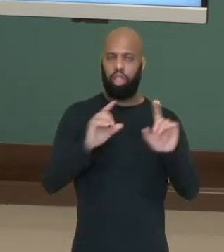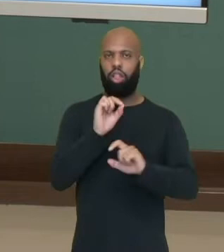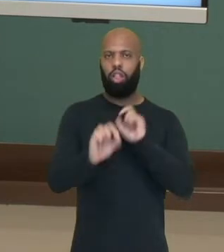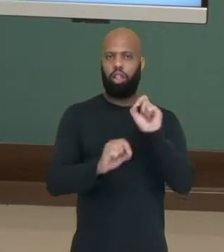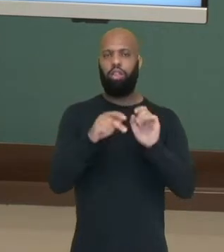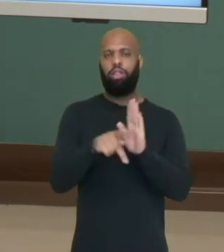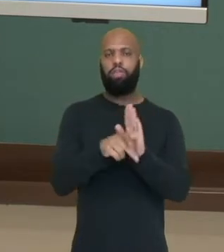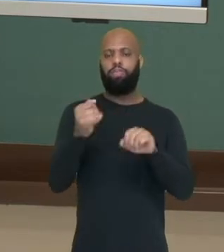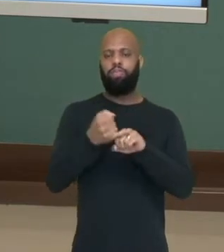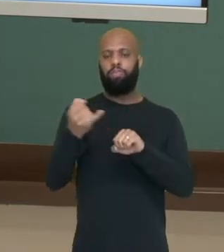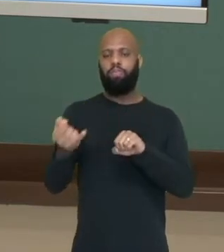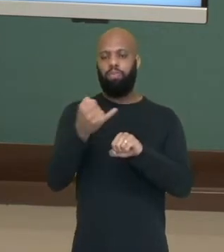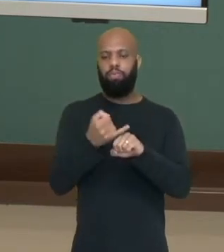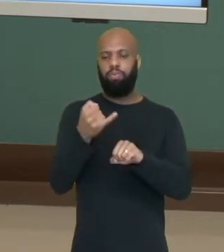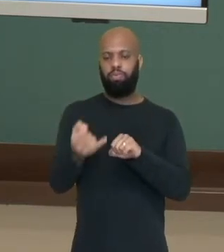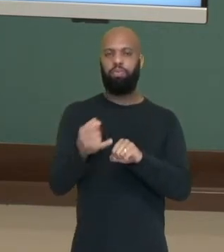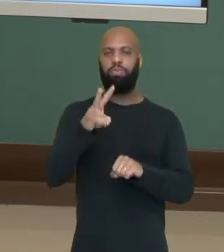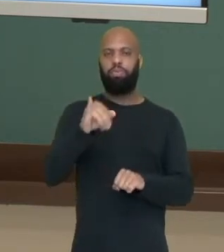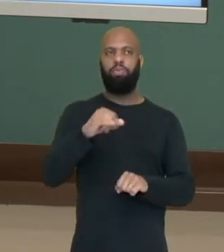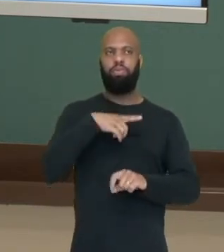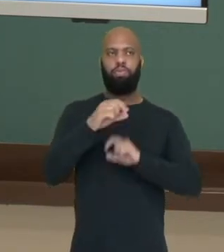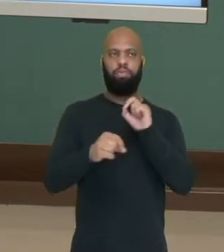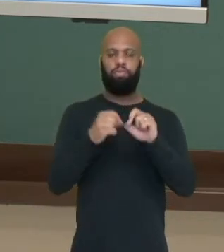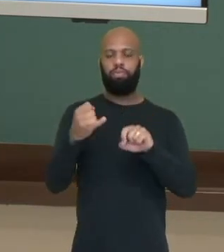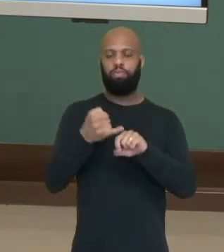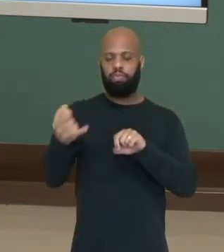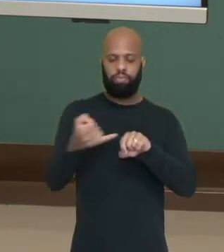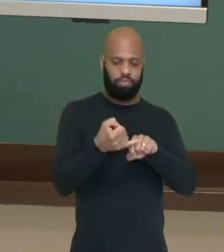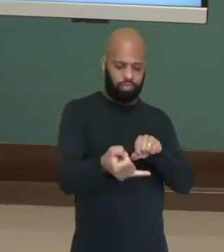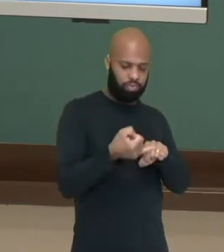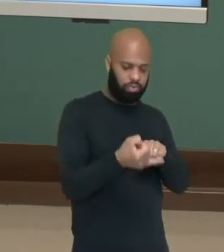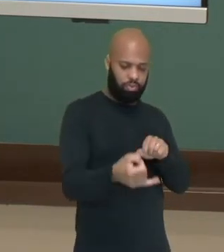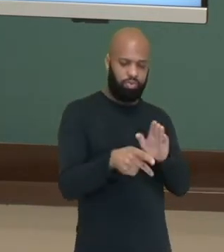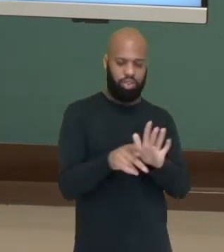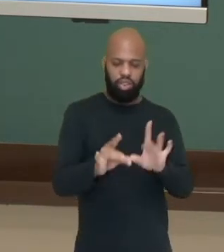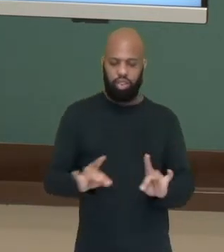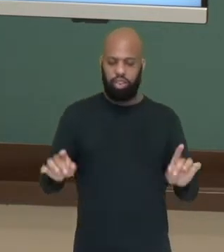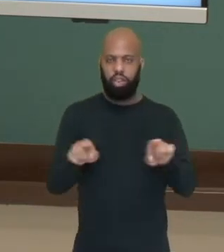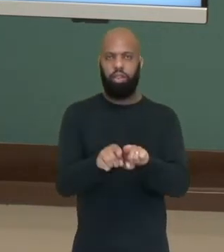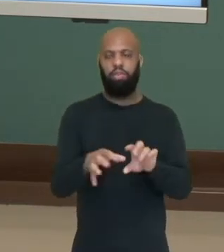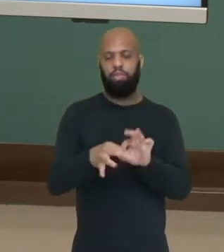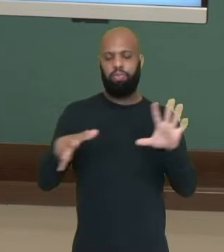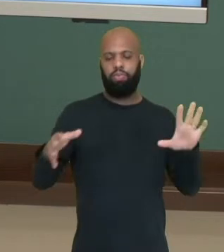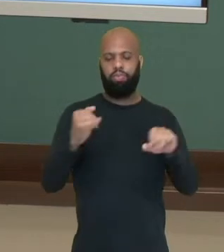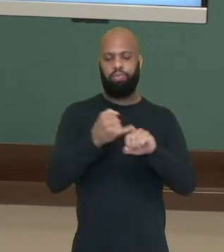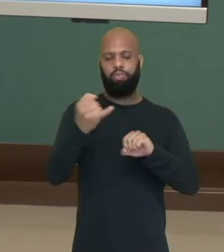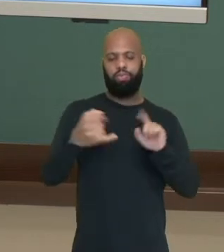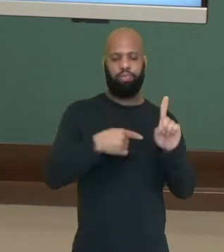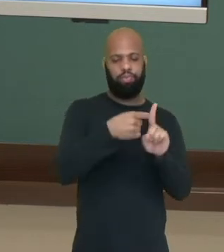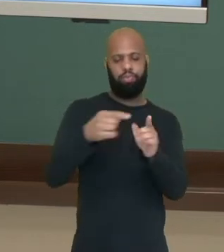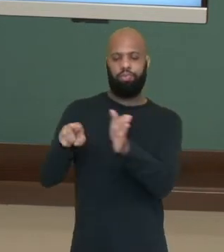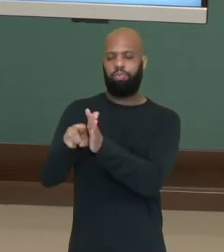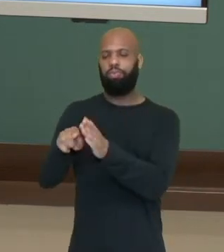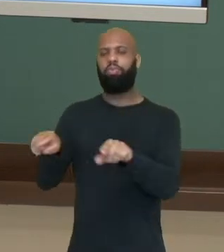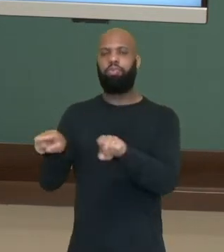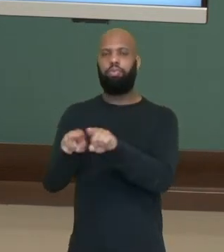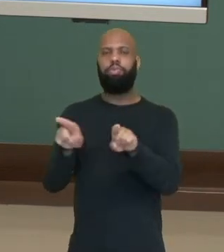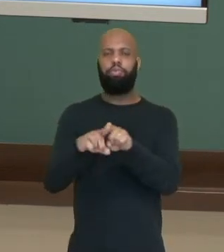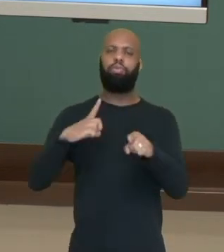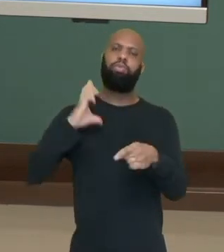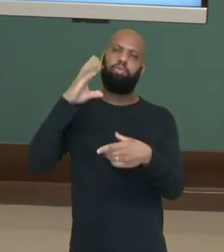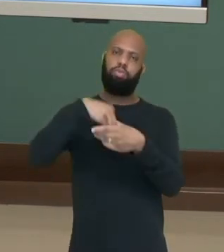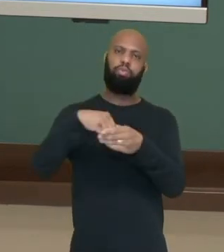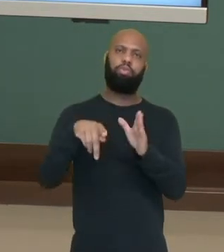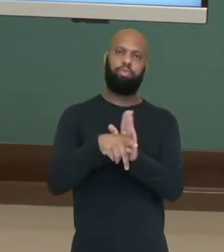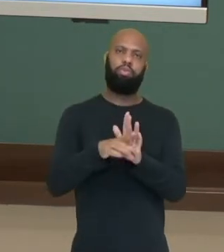substâncias iônicas, que vão sofrer a ionização e a liberação aí dos íons positivos e negativos dentro da solução.